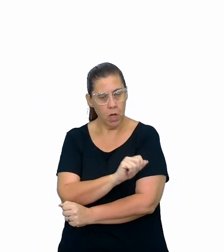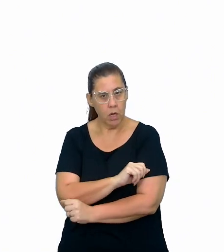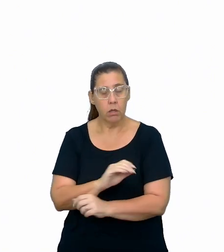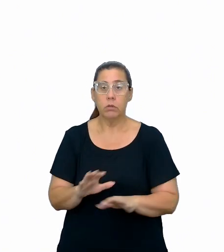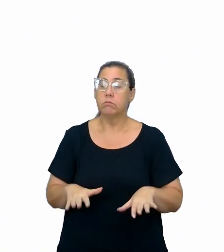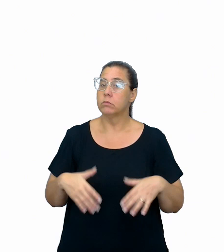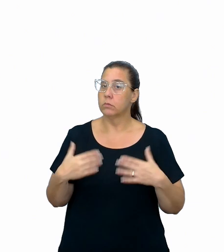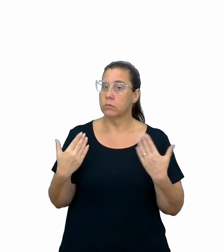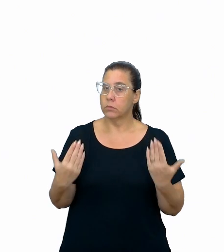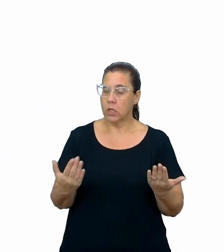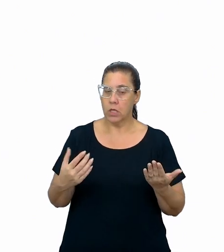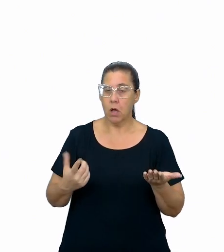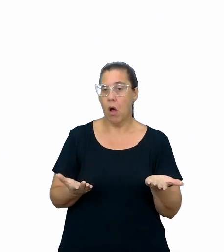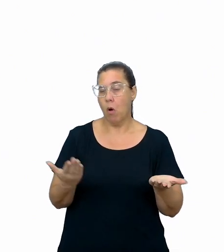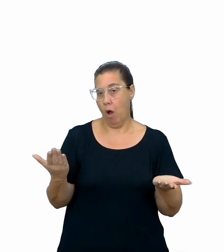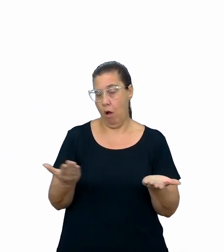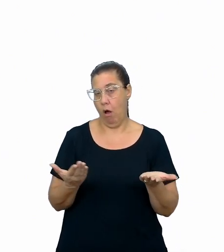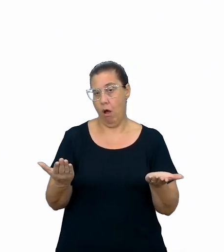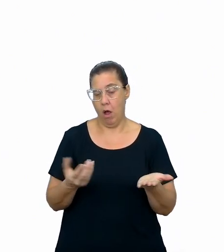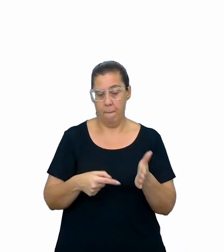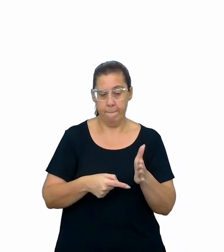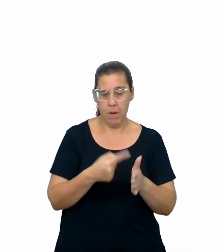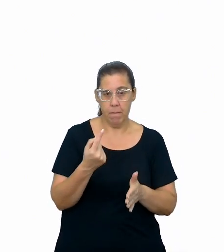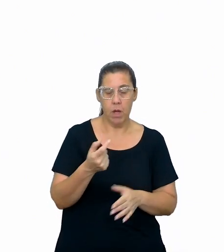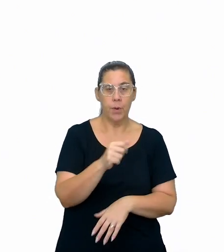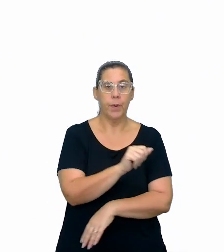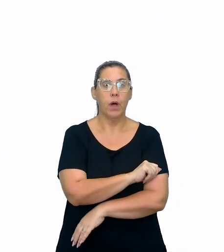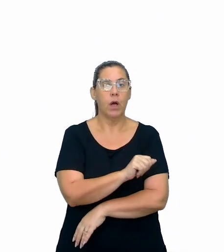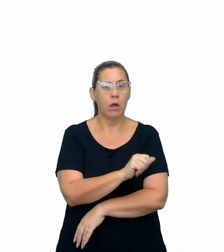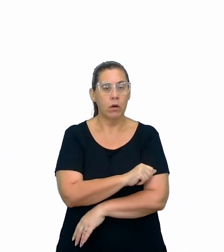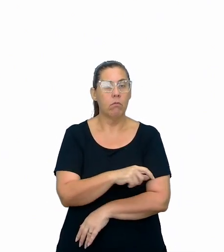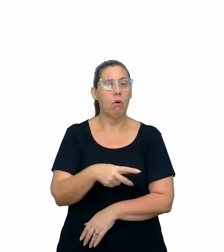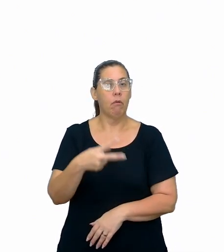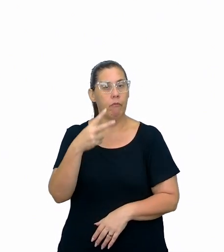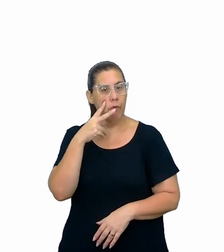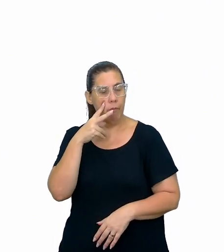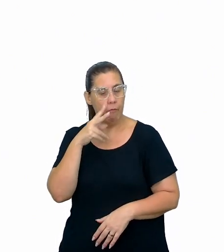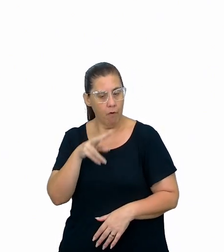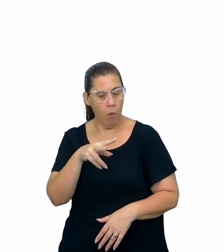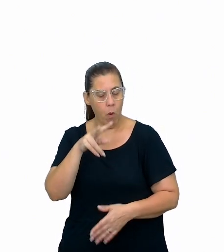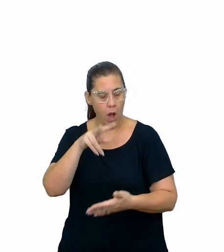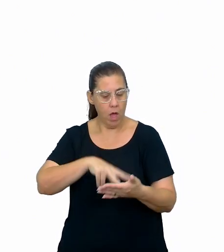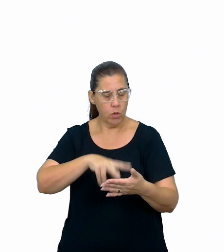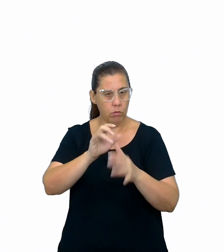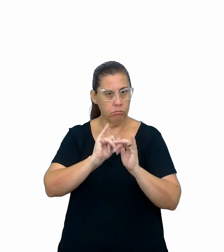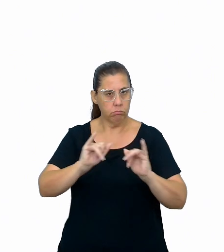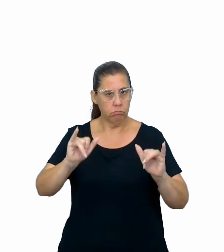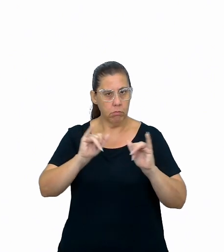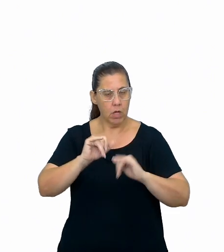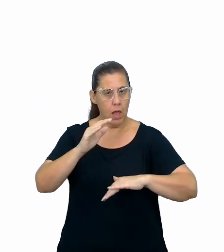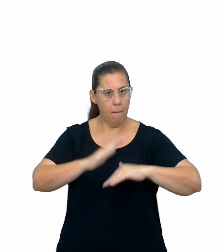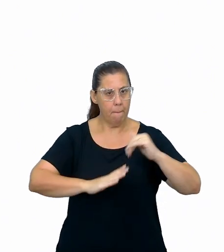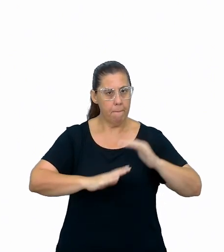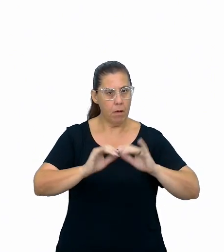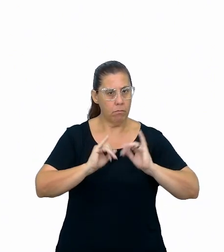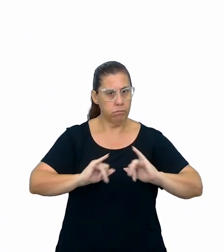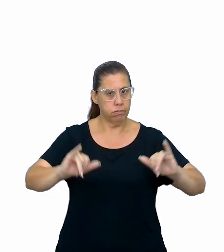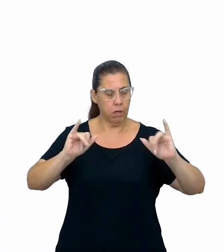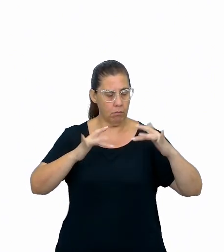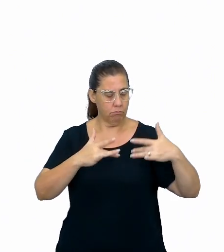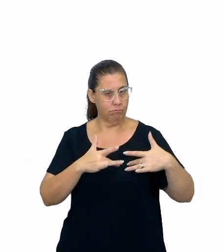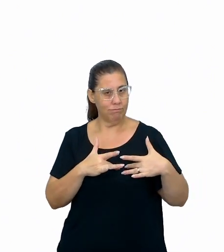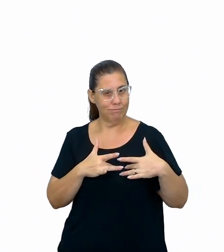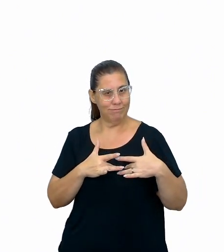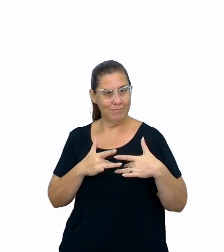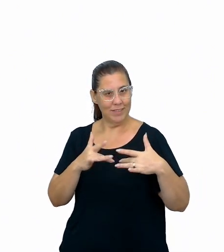Para isso, né, num primeiro momento, os estudantes vão ouvir a leitura de uma notícia sobre as ações e campanhas de